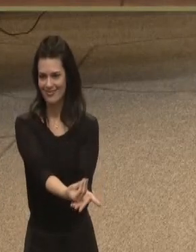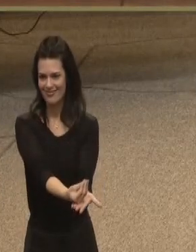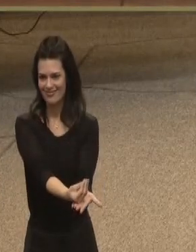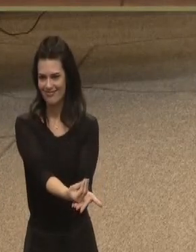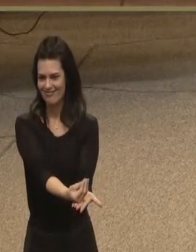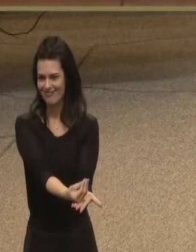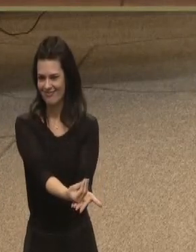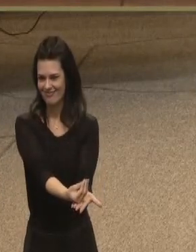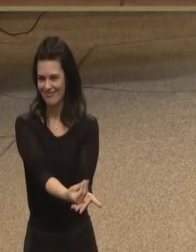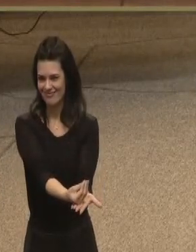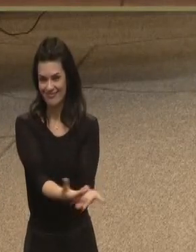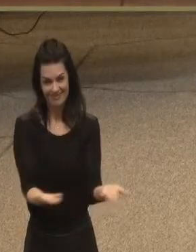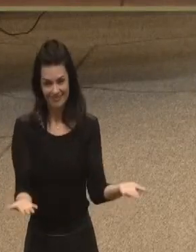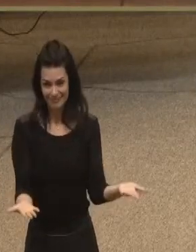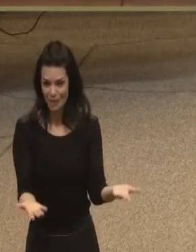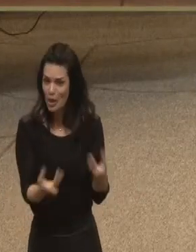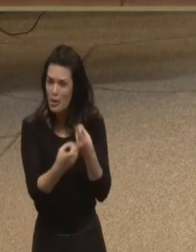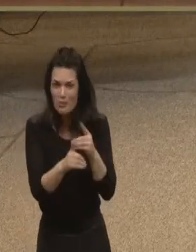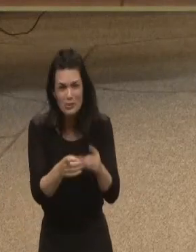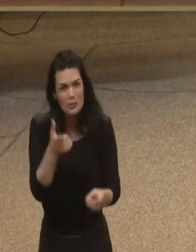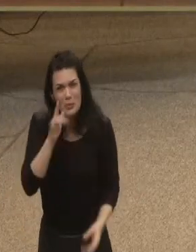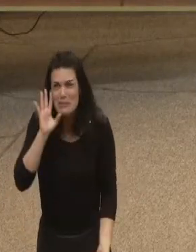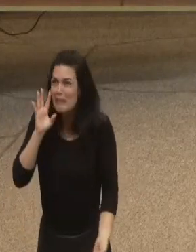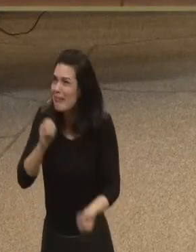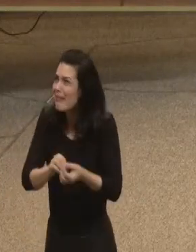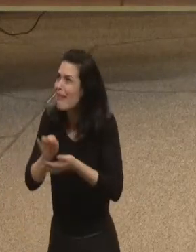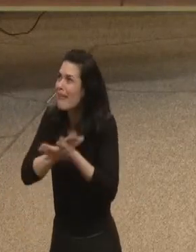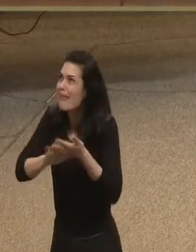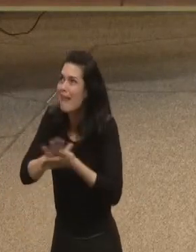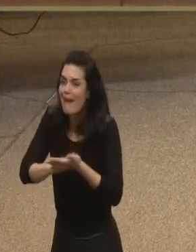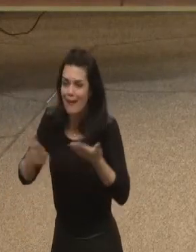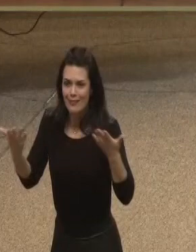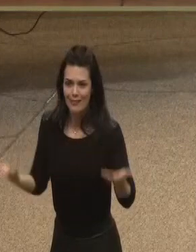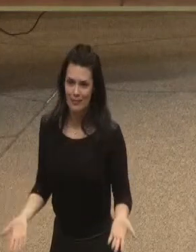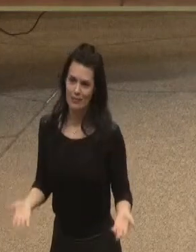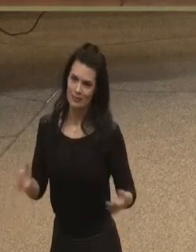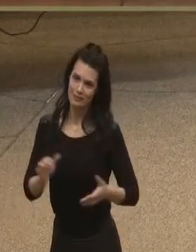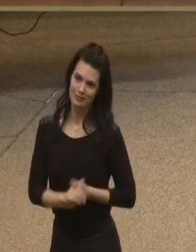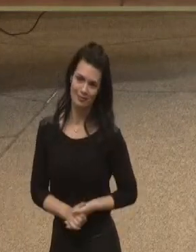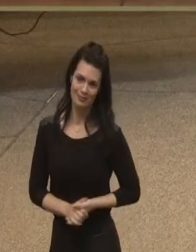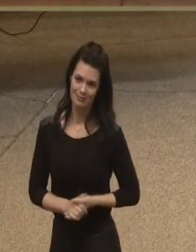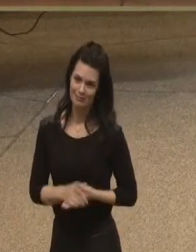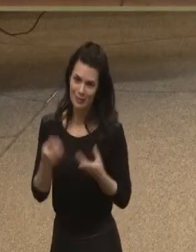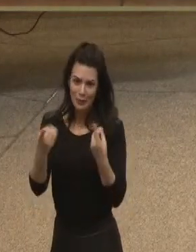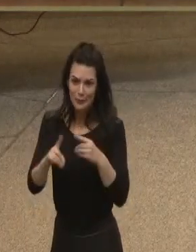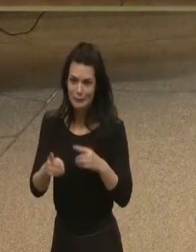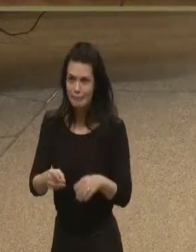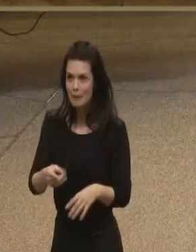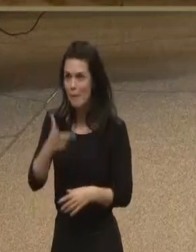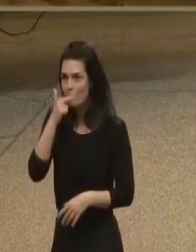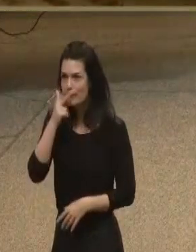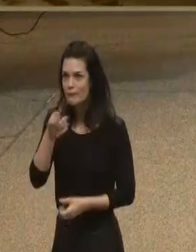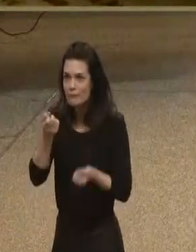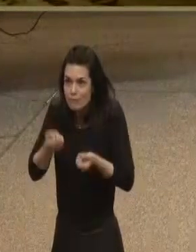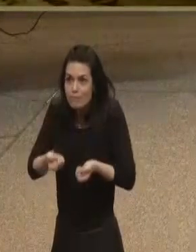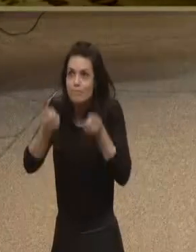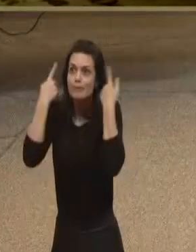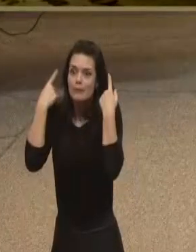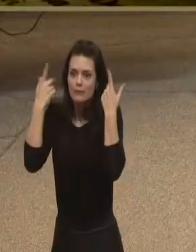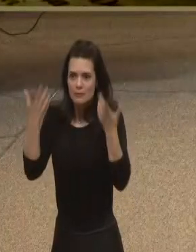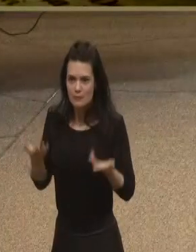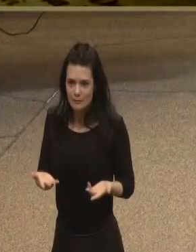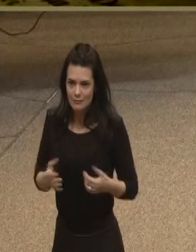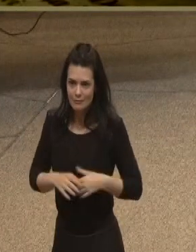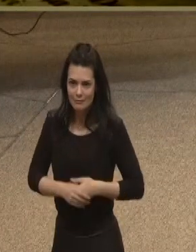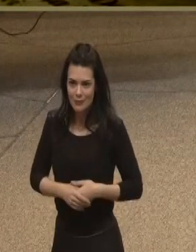Eles ali não reconheceram quem Jesus realmente era, não reconheceram o que Jesus realmente veio aqui fazer, não